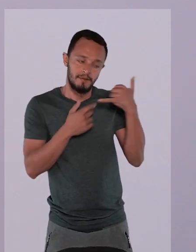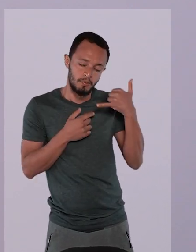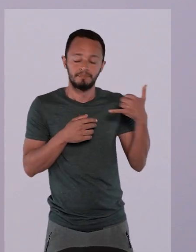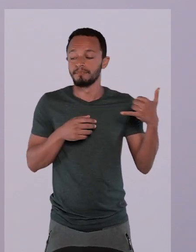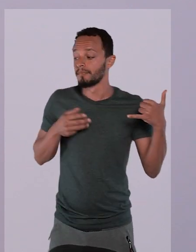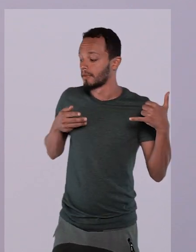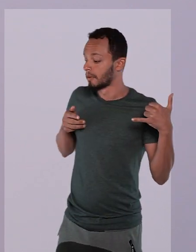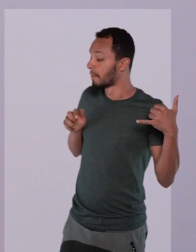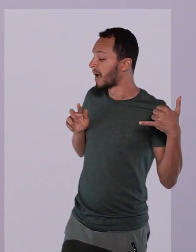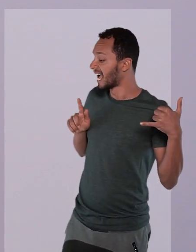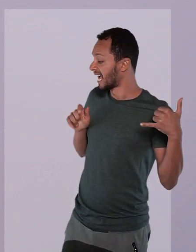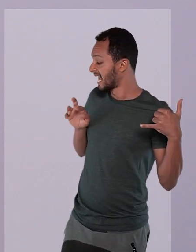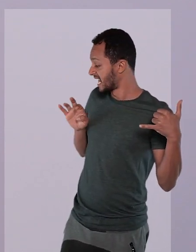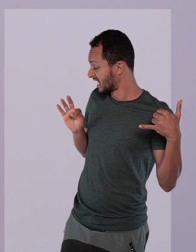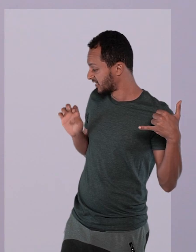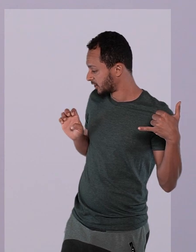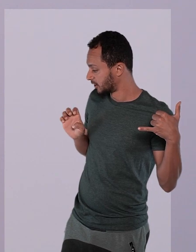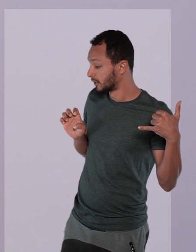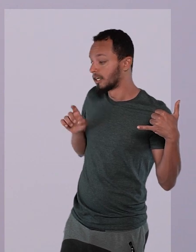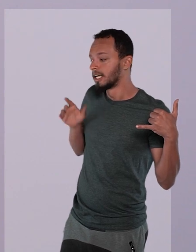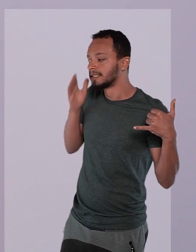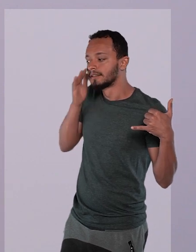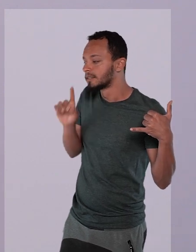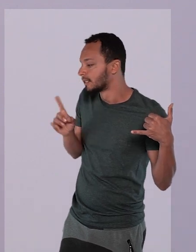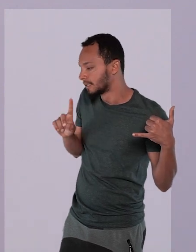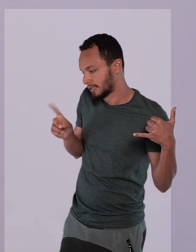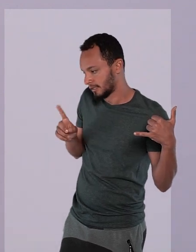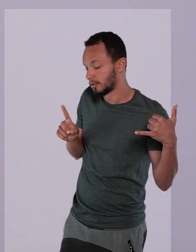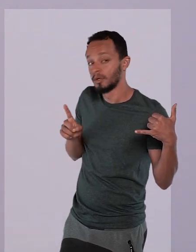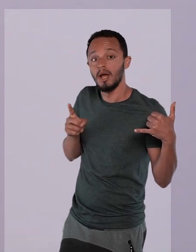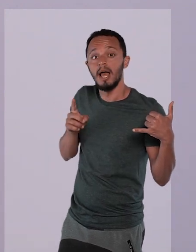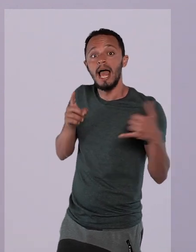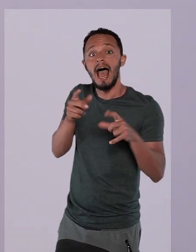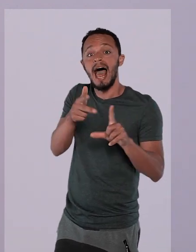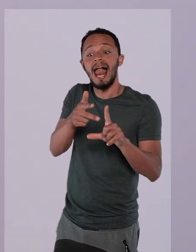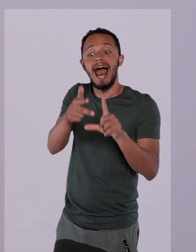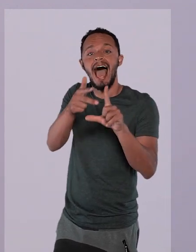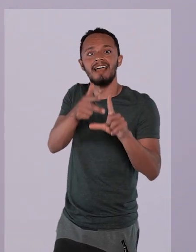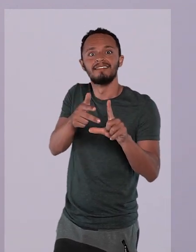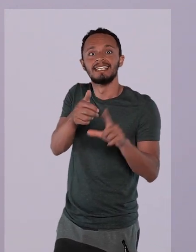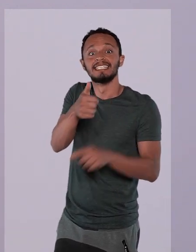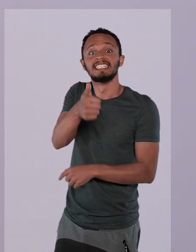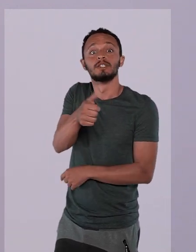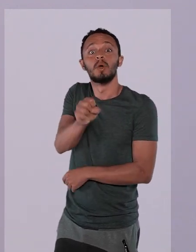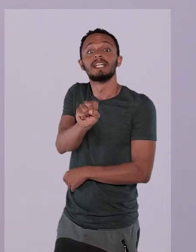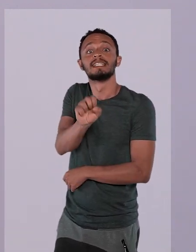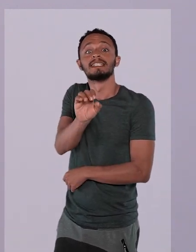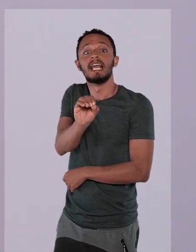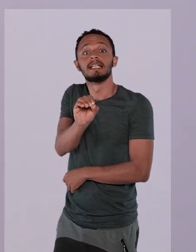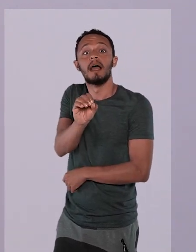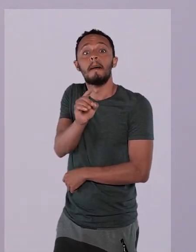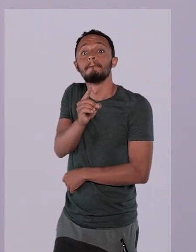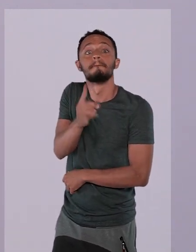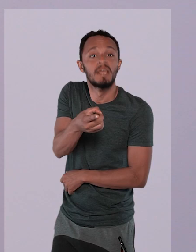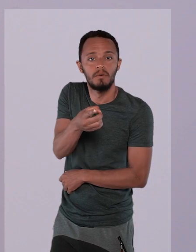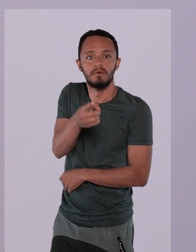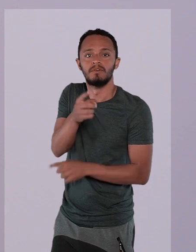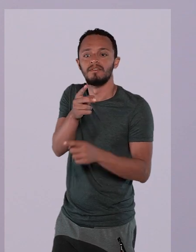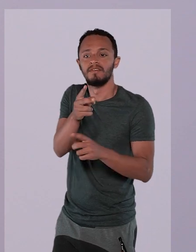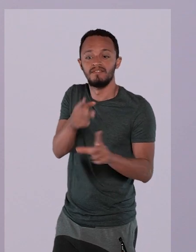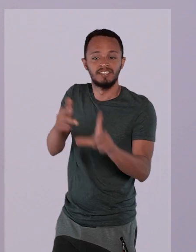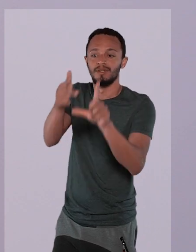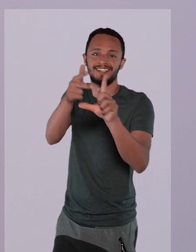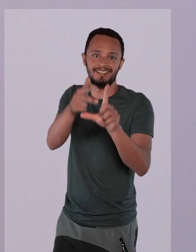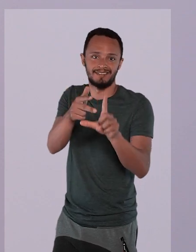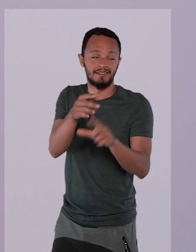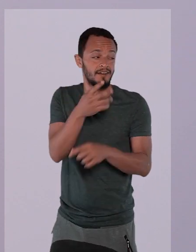nossa live está com 180 mil visualizações. Aí eu, inocente, falei assim, mas isso é muito ou pouco? Ele falou, você não